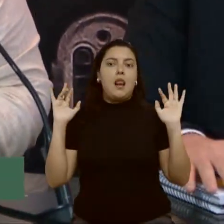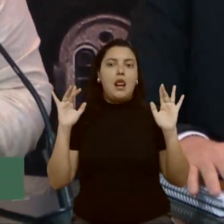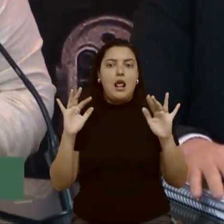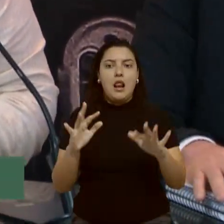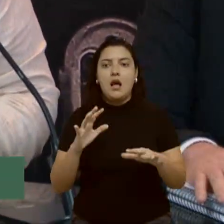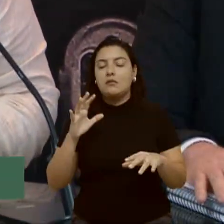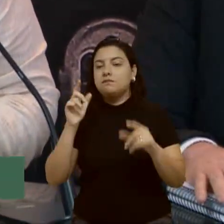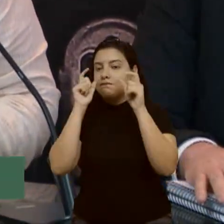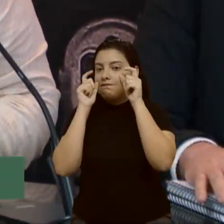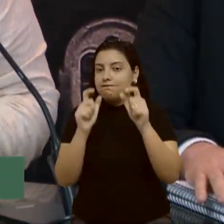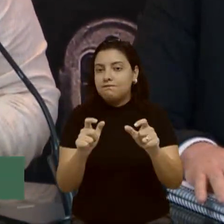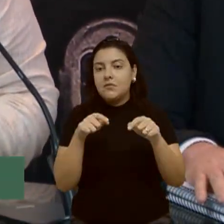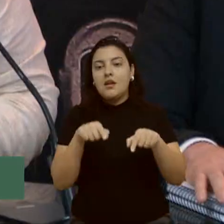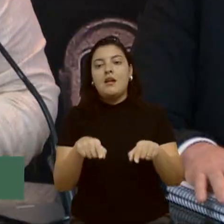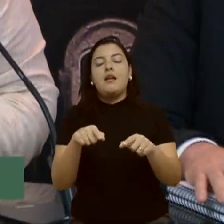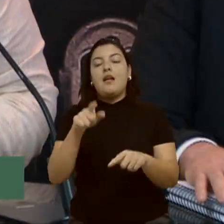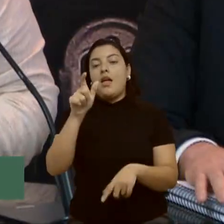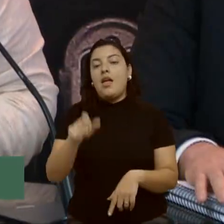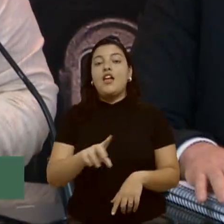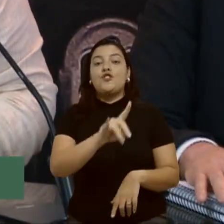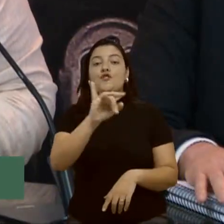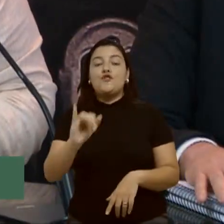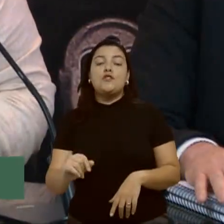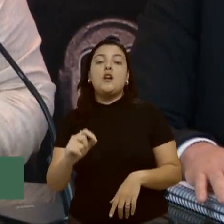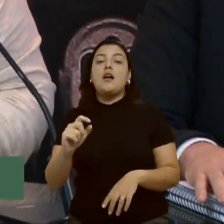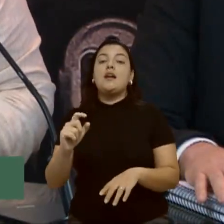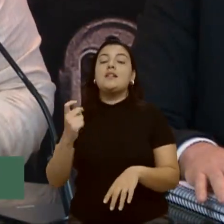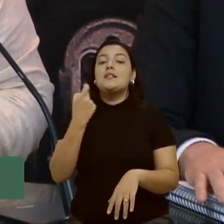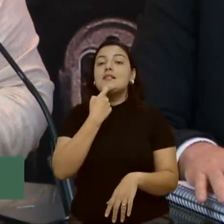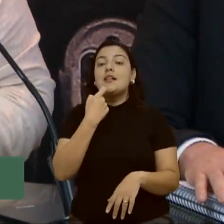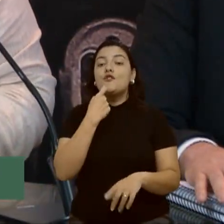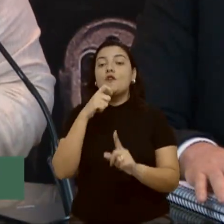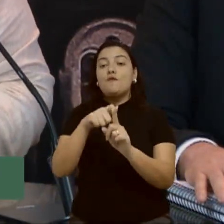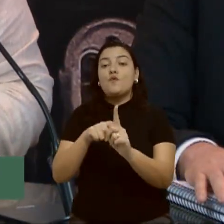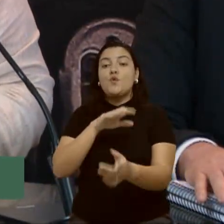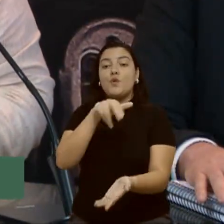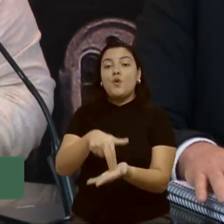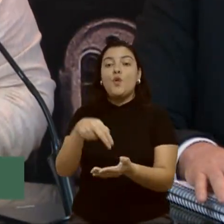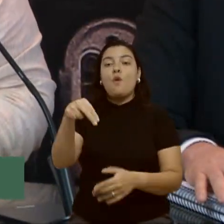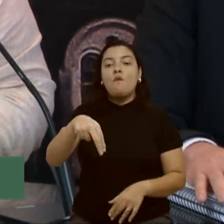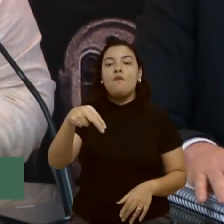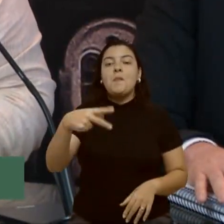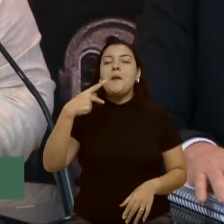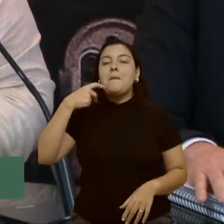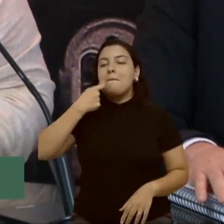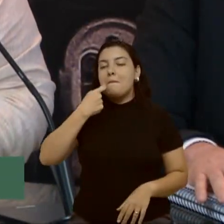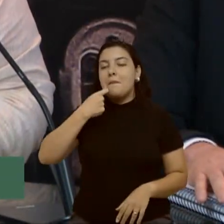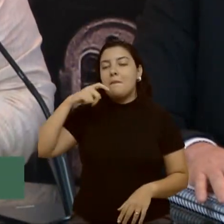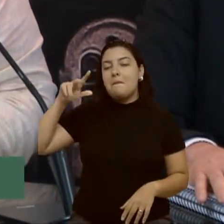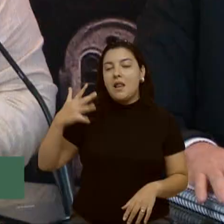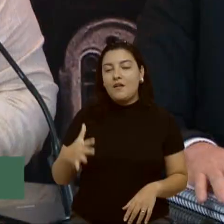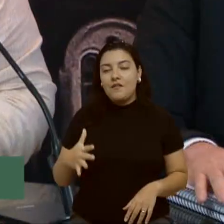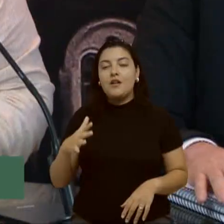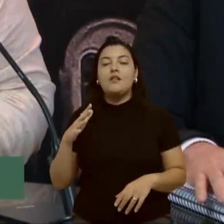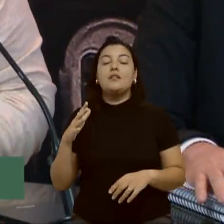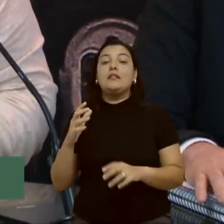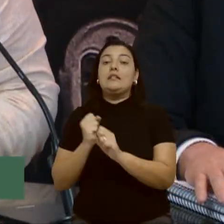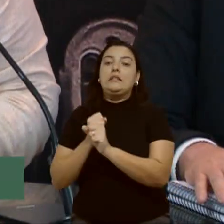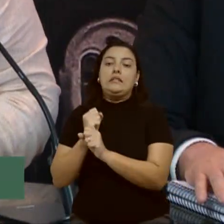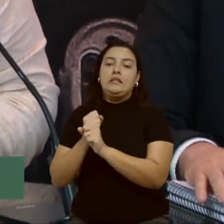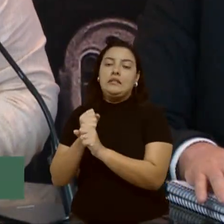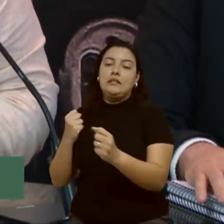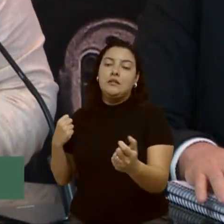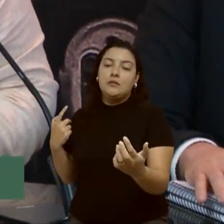tão especial que é a Black Friday, na última sexta-feira do mês de novembro. A chamada Black Friday, ela tornou-se nos últimos